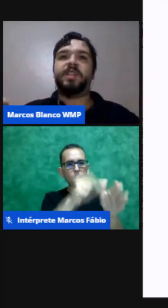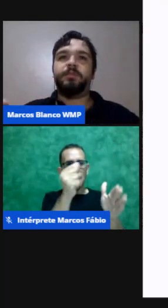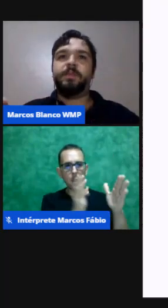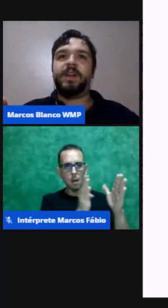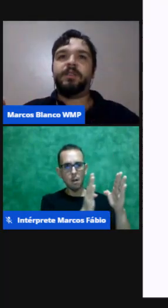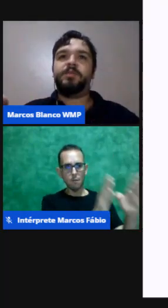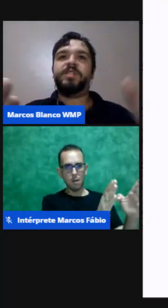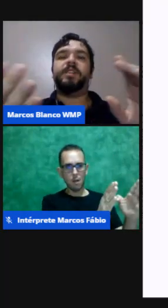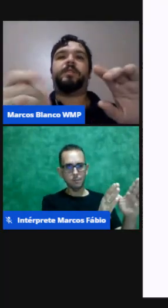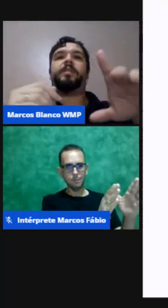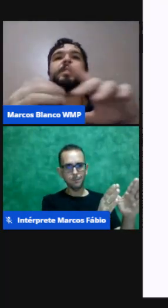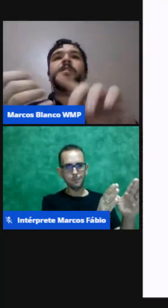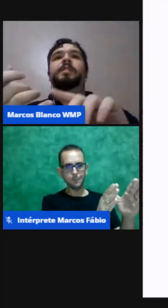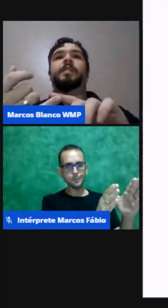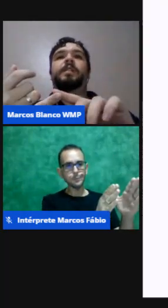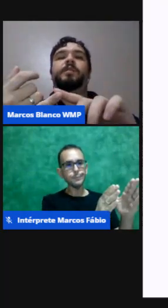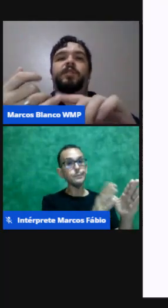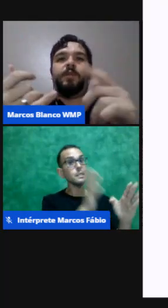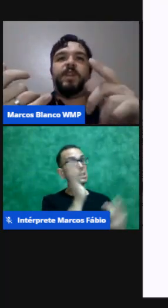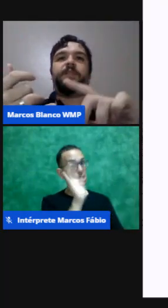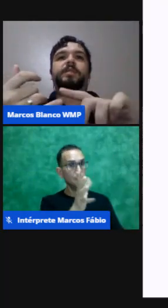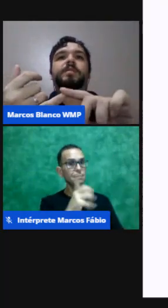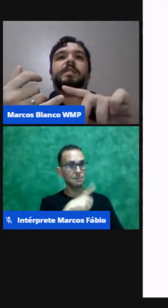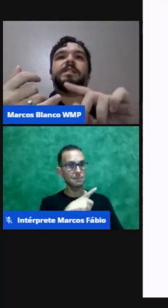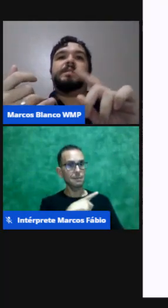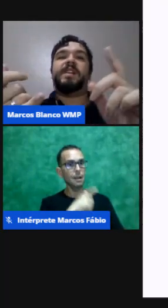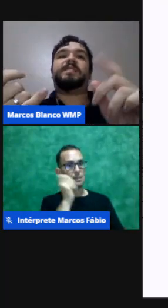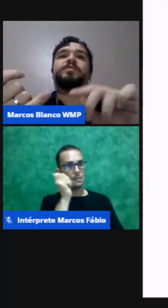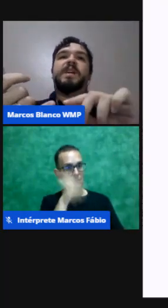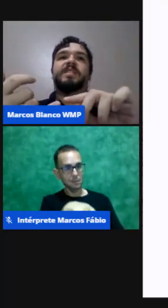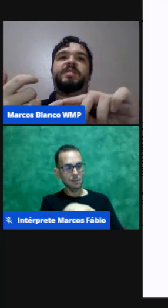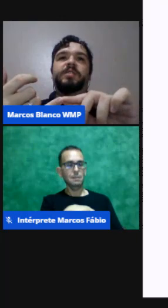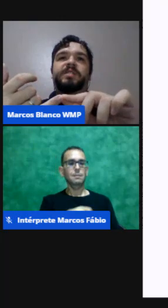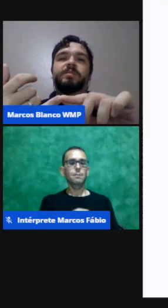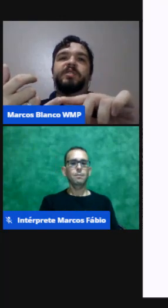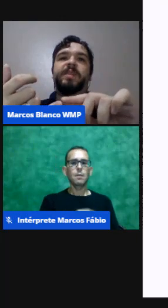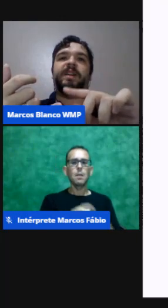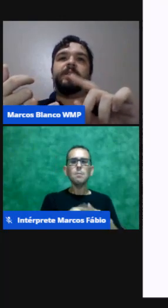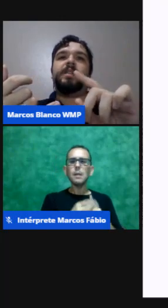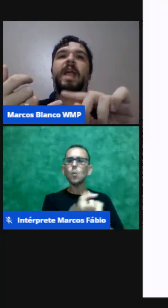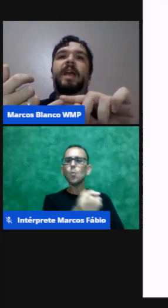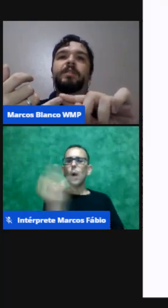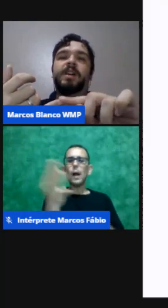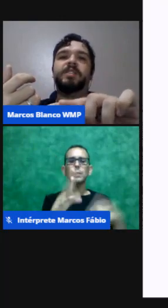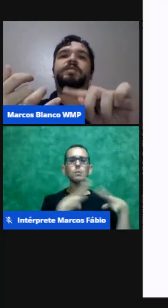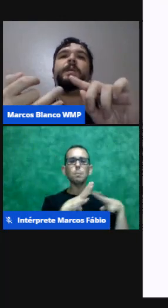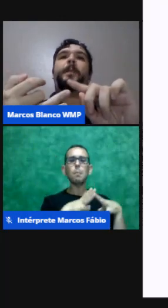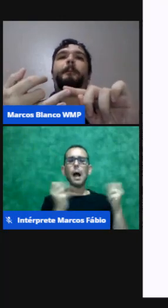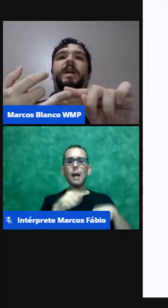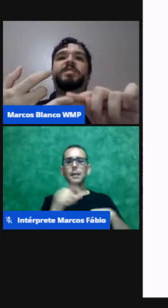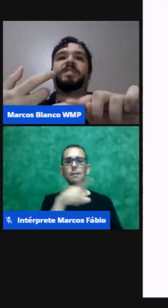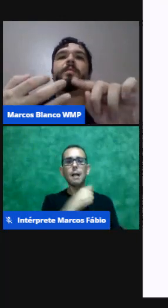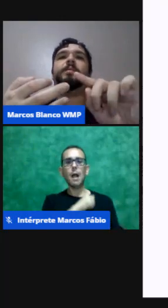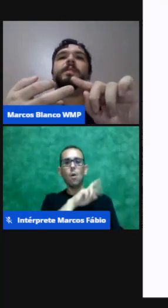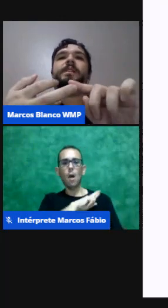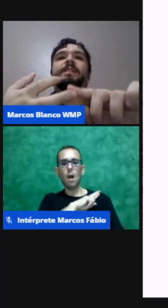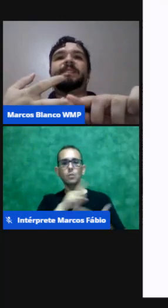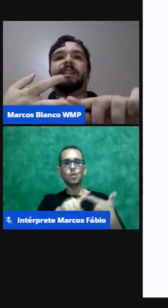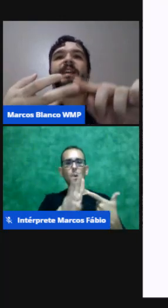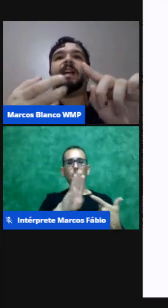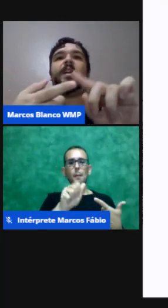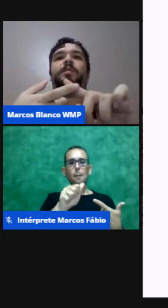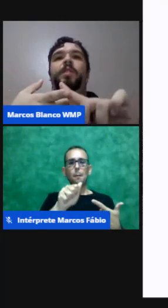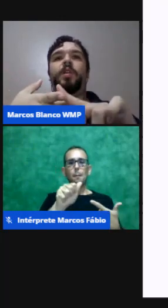E atualmente estamos liberando os mosquitos, os volbitos. Quais são os bairros que nós estamos liberando? Aero-Rancho,